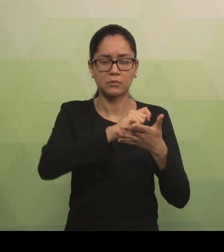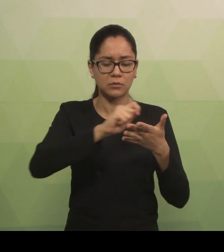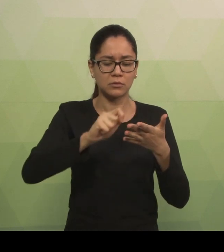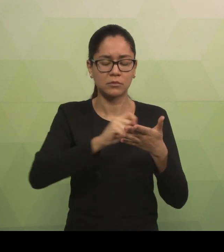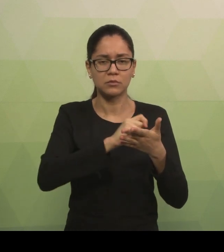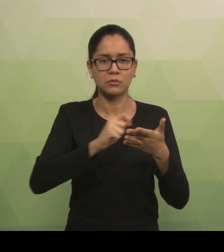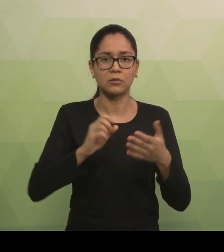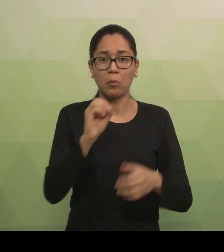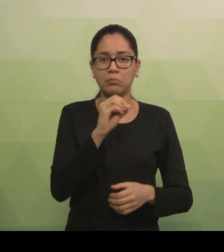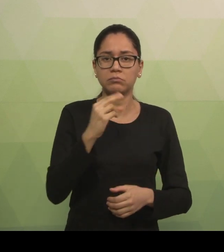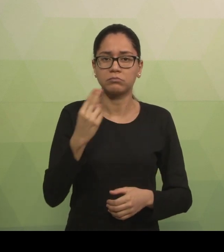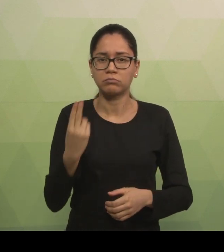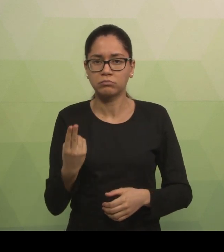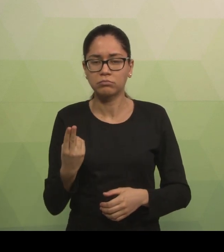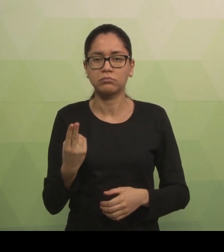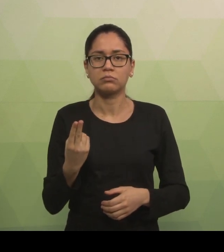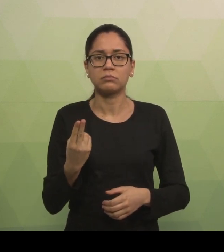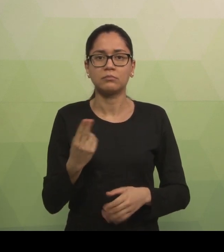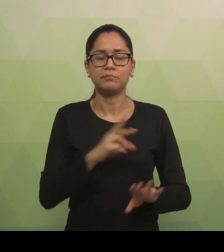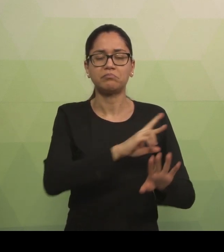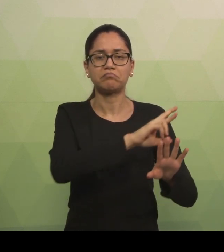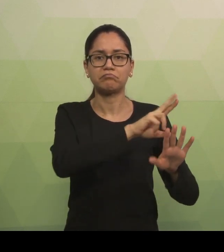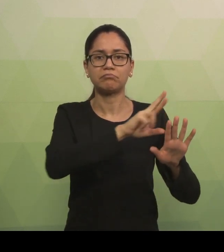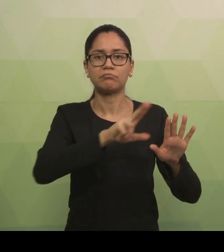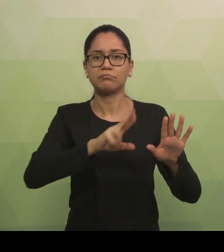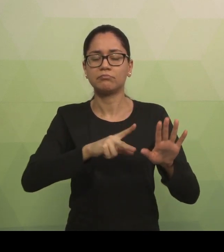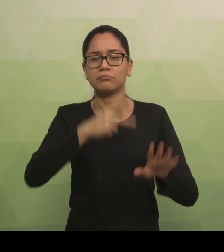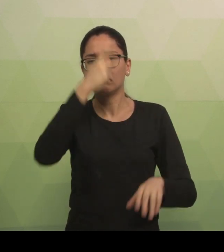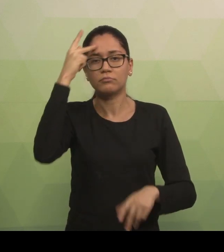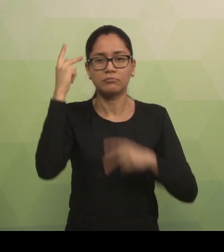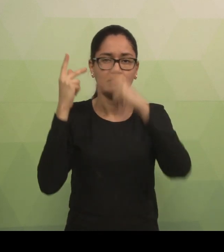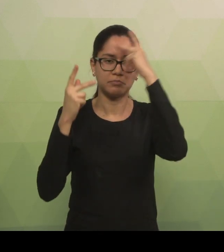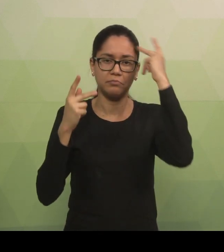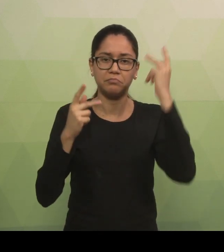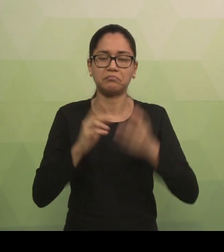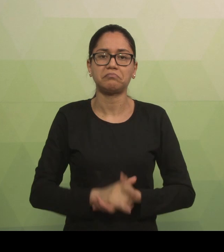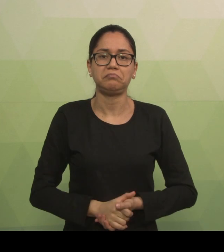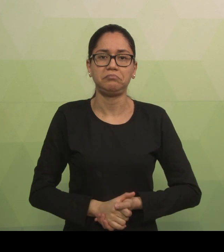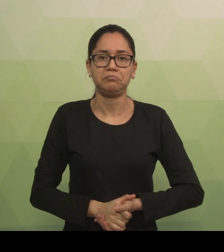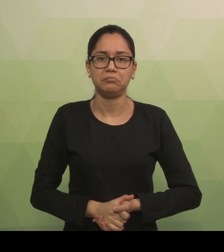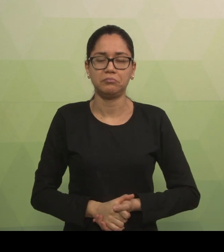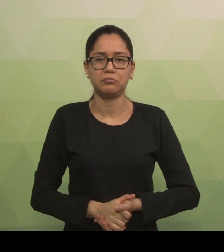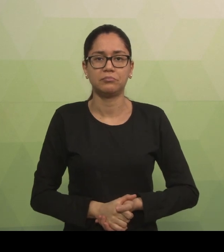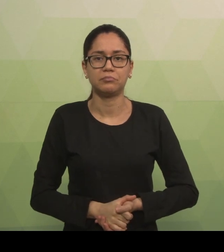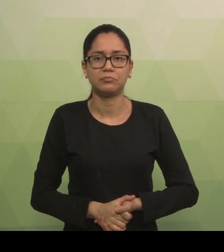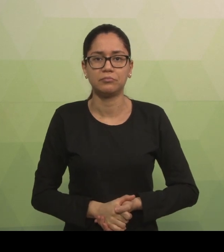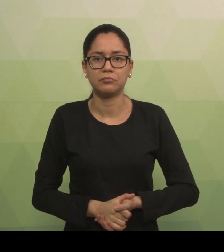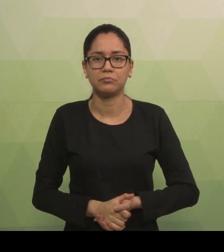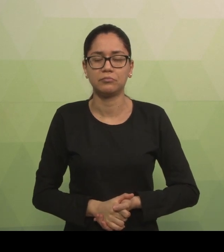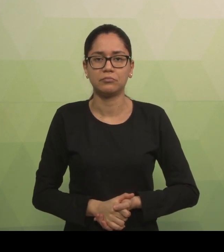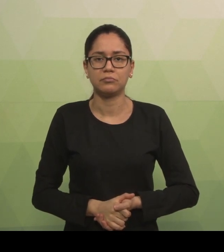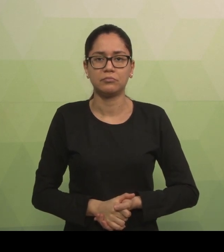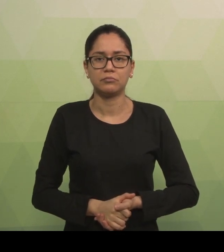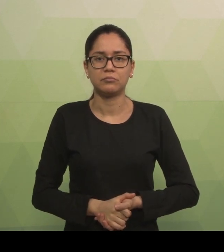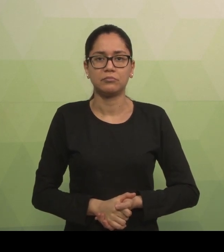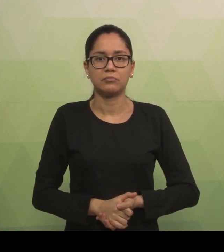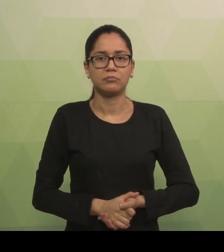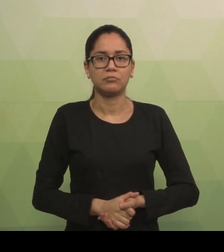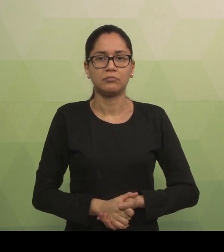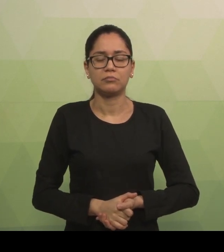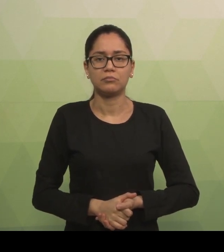temática proposta do blog, podendo ser escrito por um número variável de pessoas de acordo com a política do